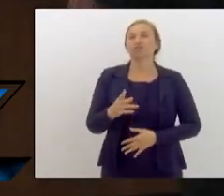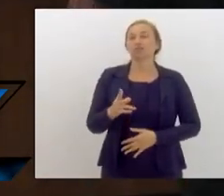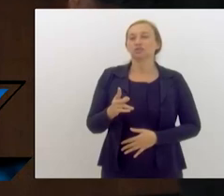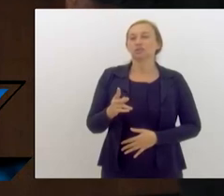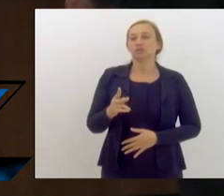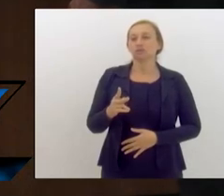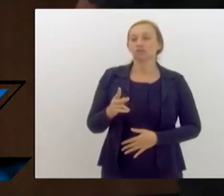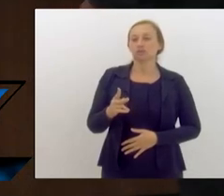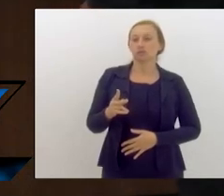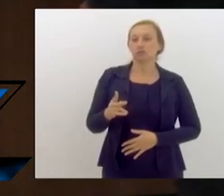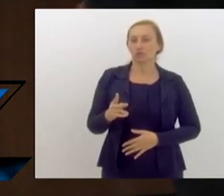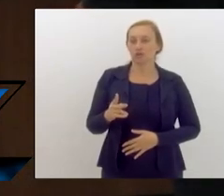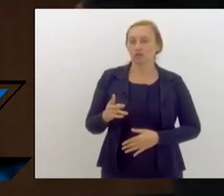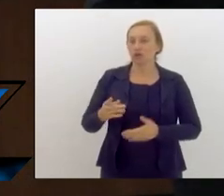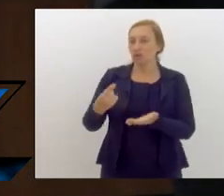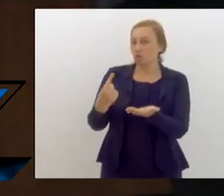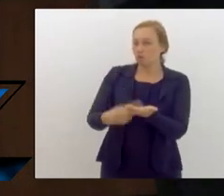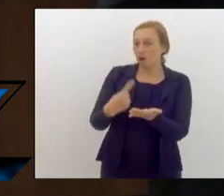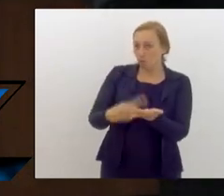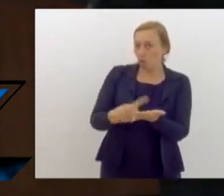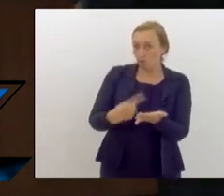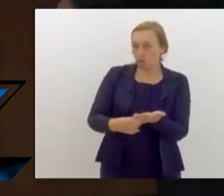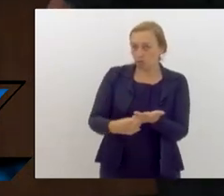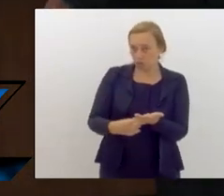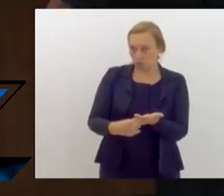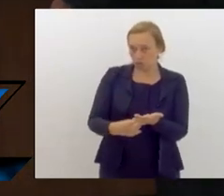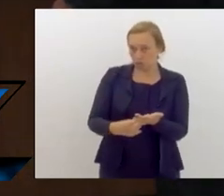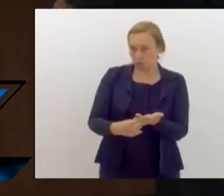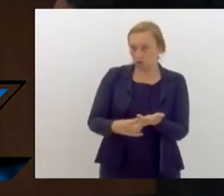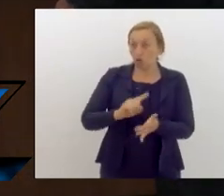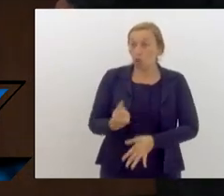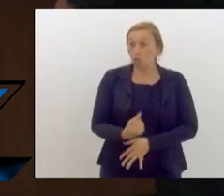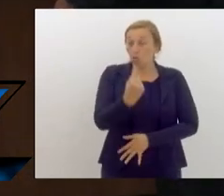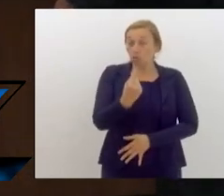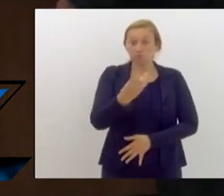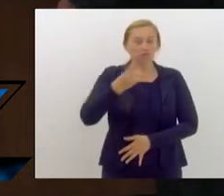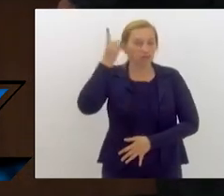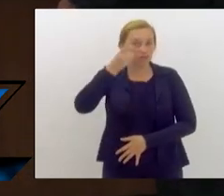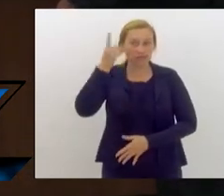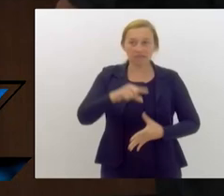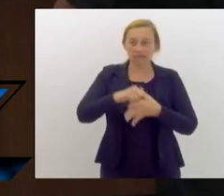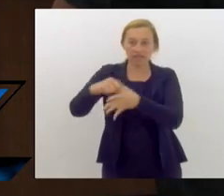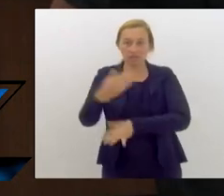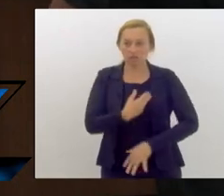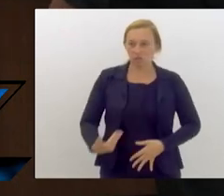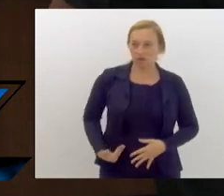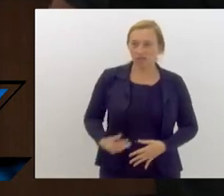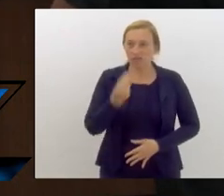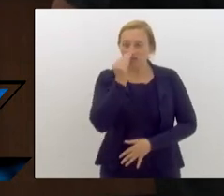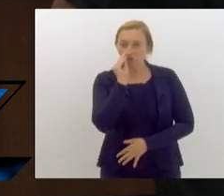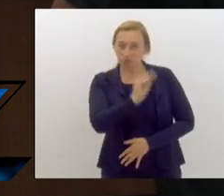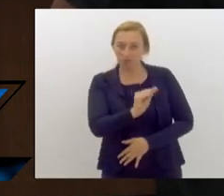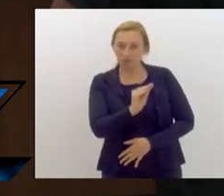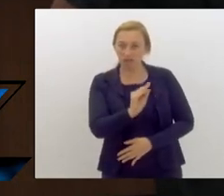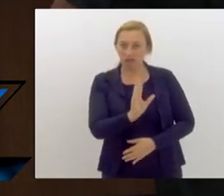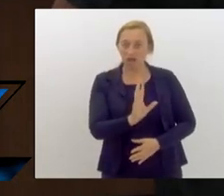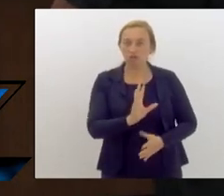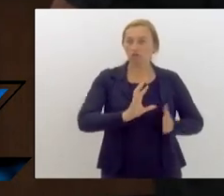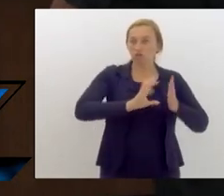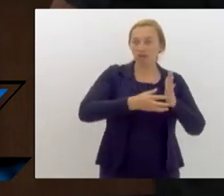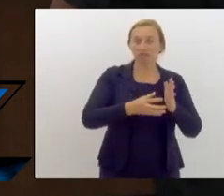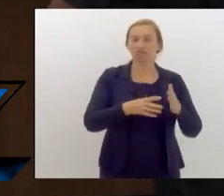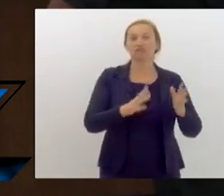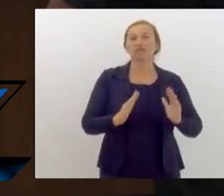hora fazer um acordo de procedimento Com um único Deputado líder do governo é ignorar os partidos dessa casa e as representações